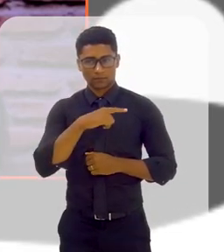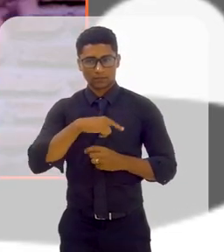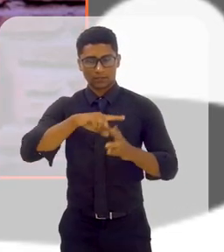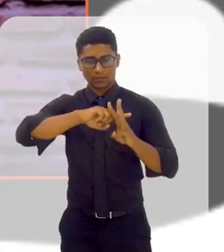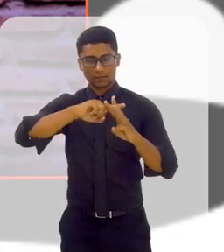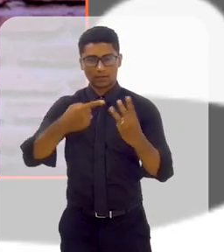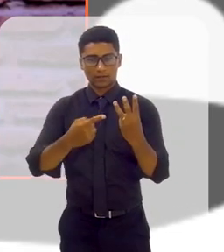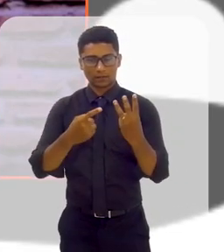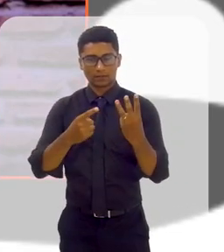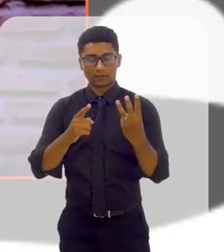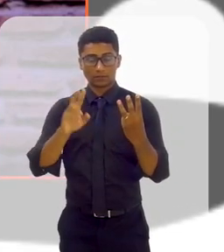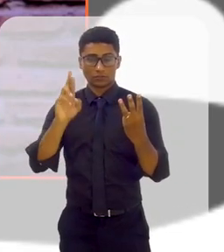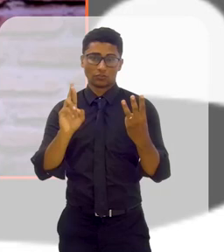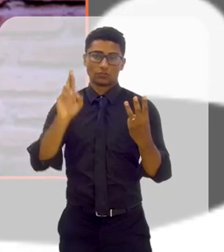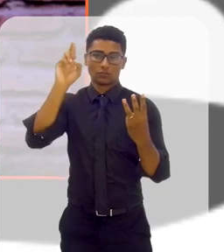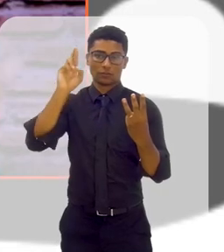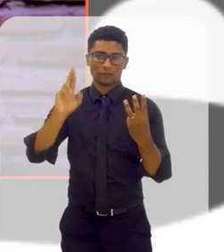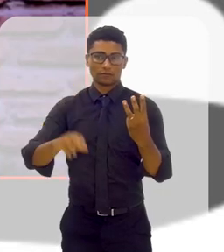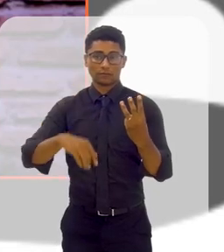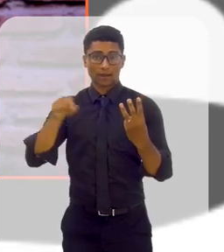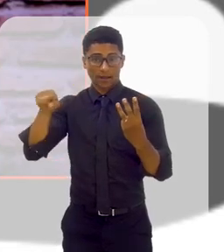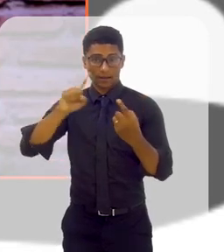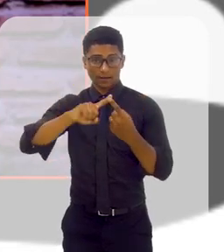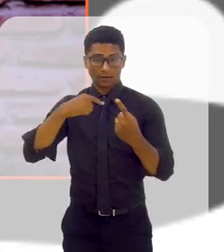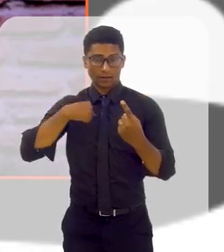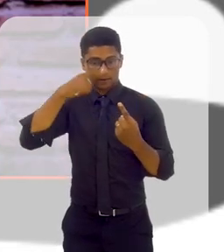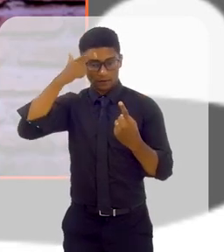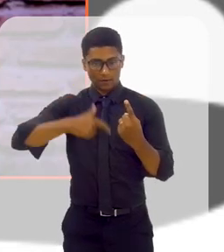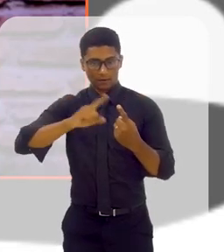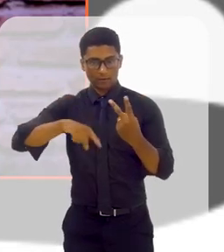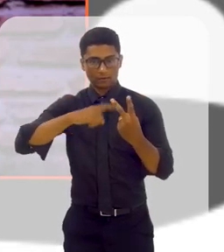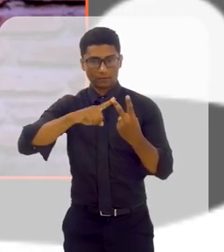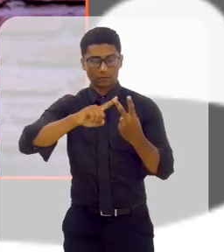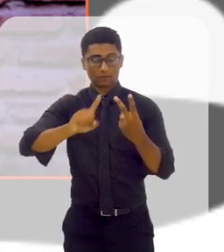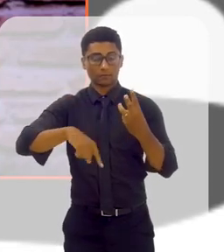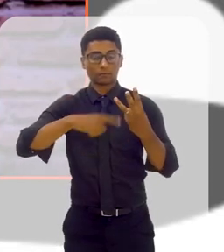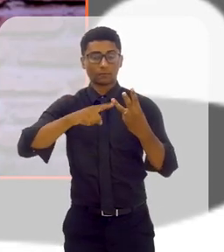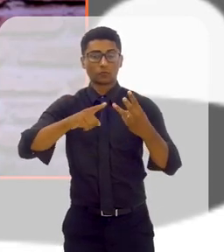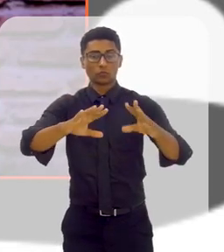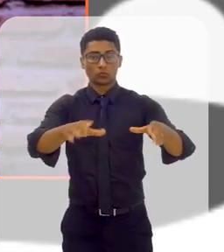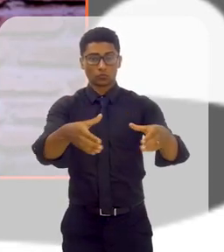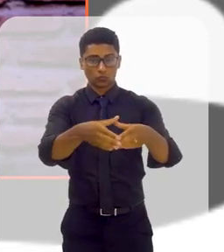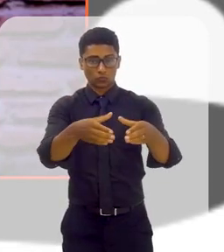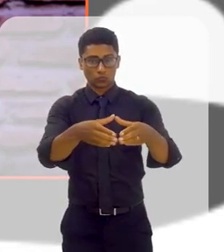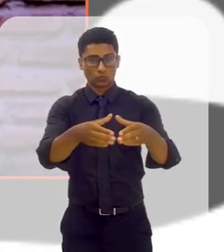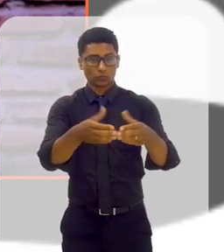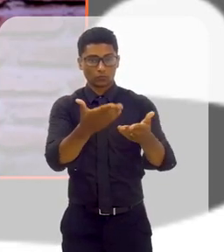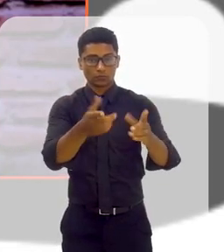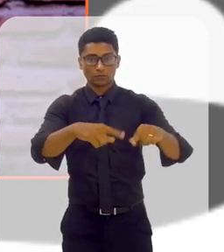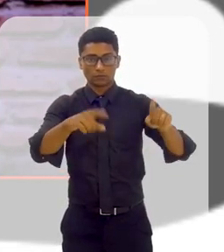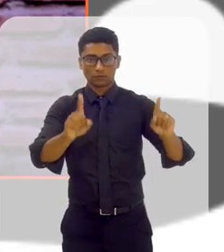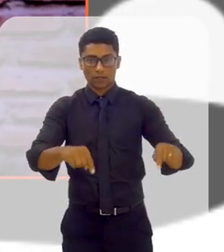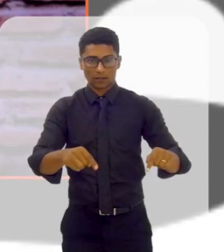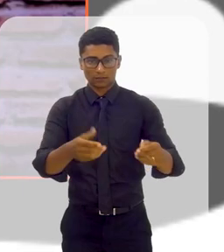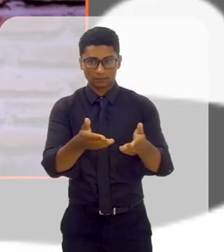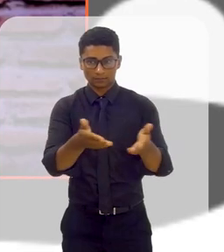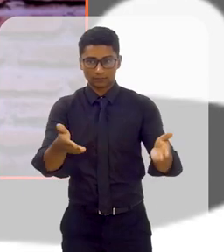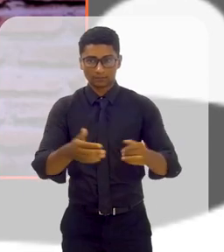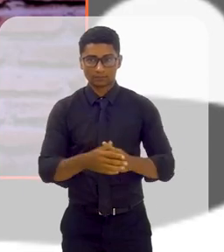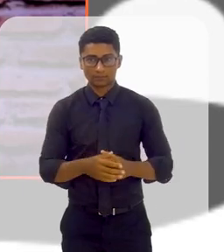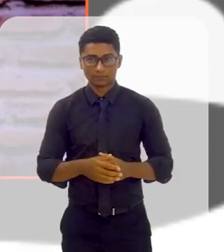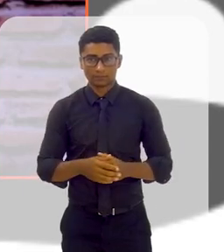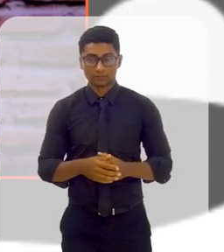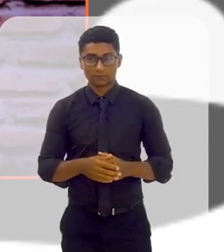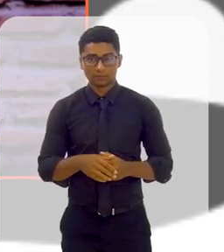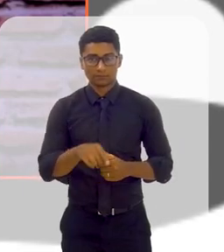três acionistas prioritários na organização ele eu e um grupo de acionistas dos nossos colaboradores que